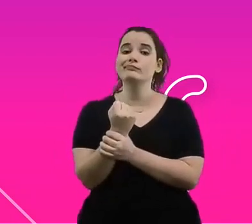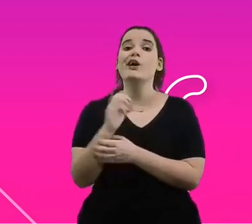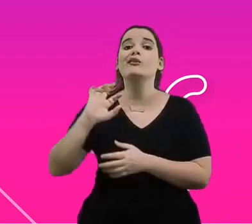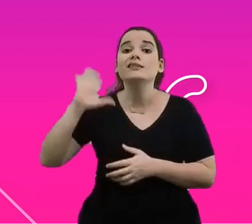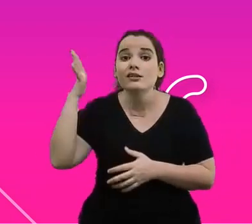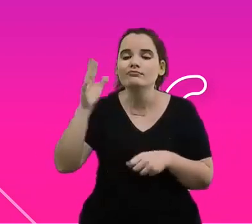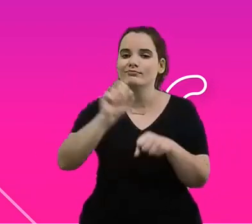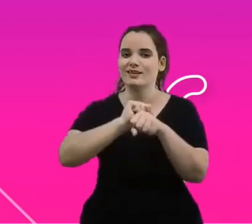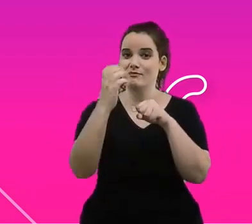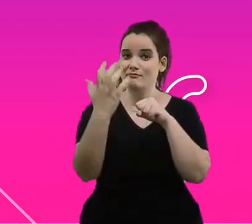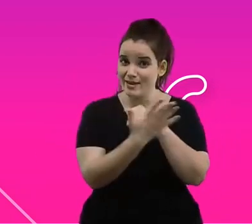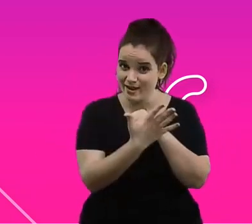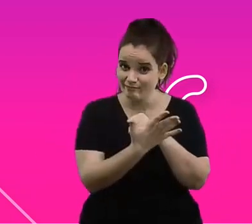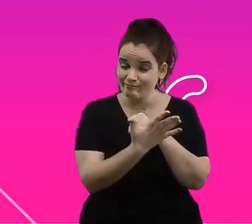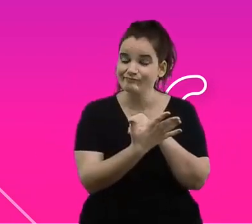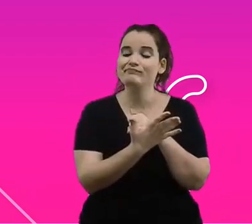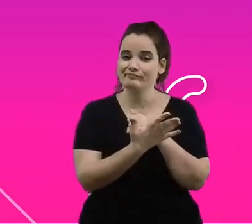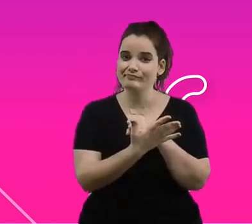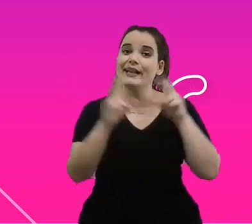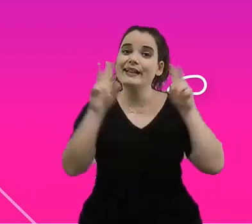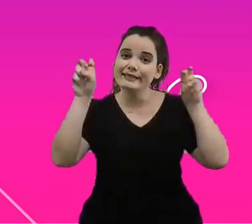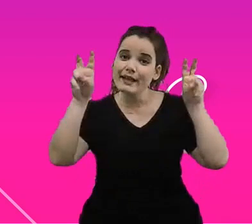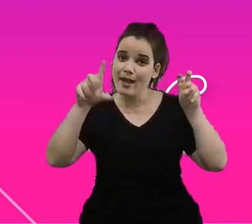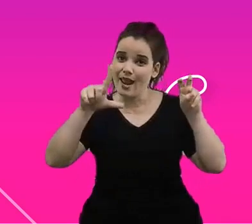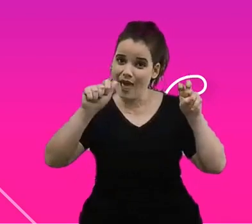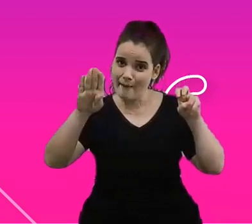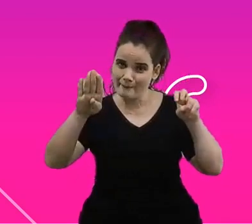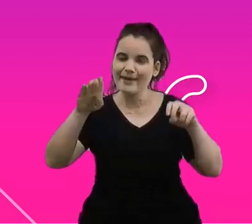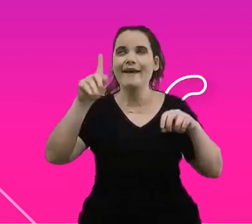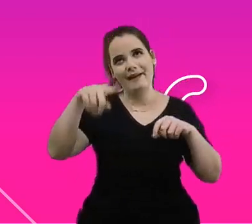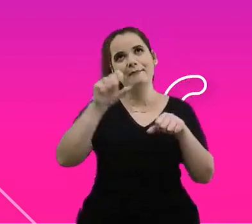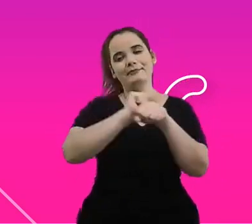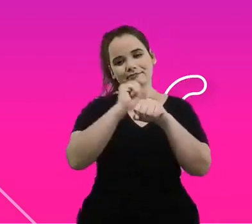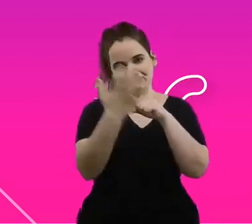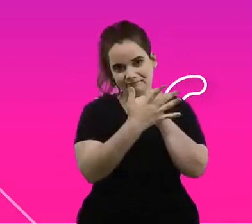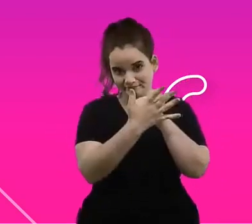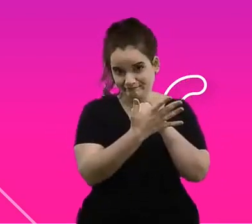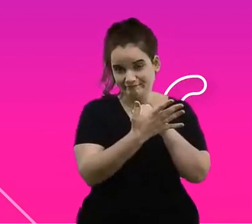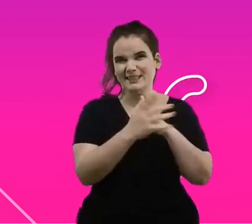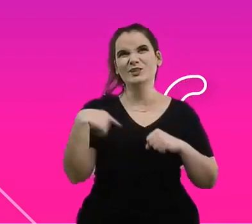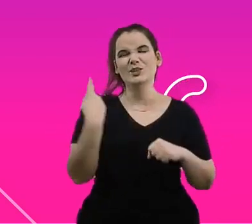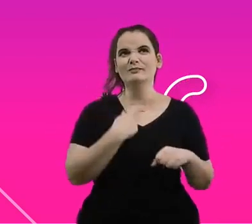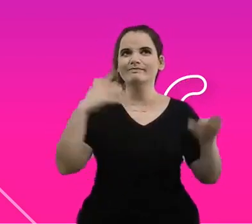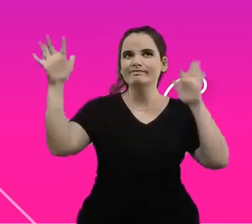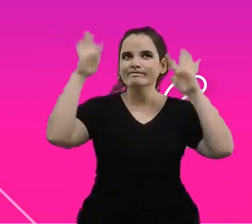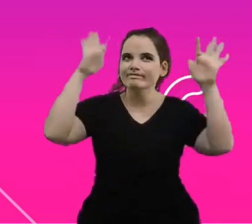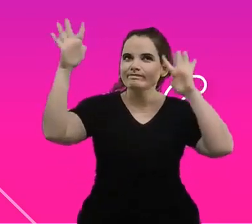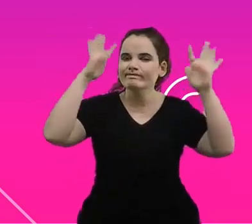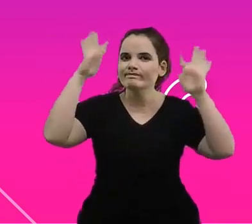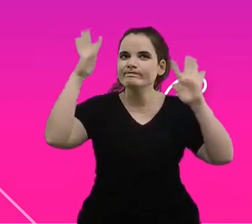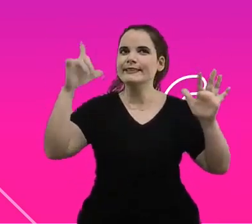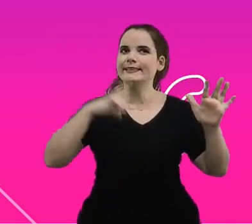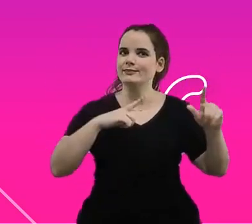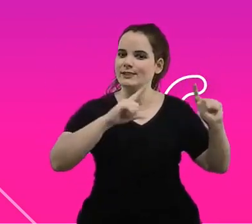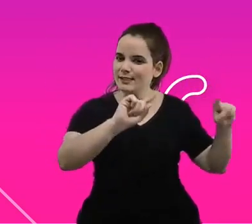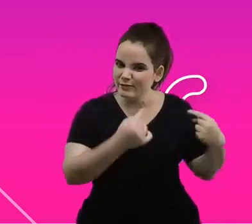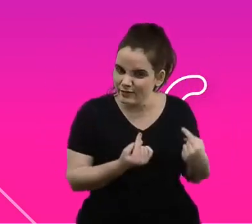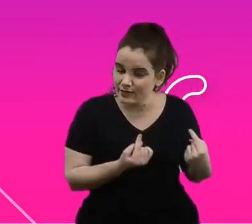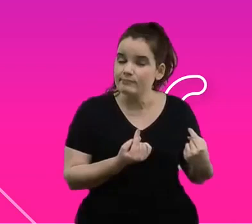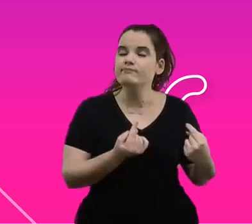do laboratório. Em um contexto de tantos problemas, analisamos os desafios, entendemos que o planejamento ele já estava